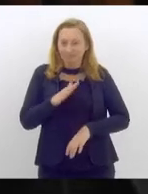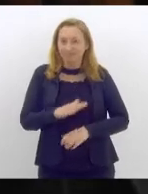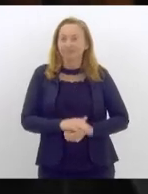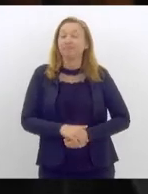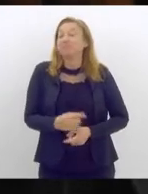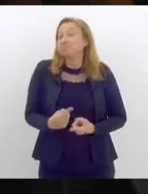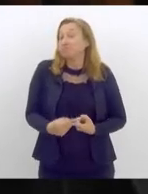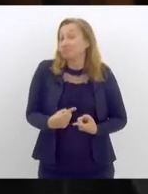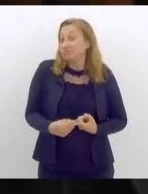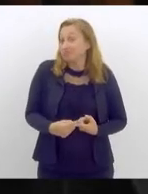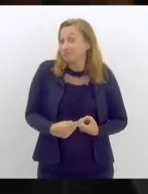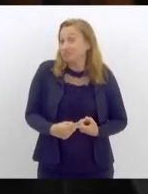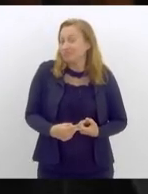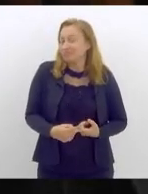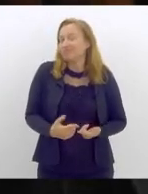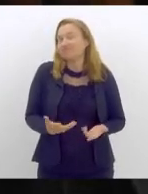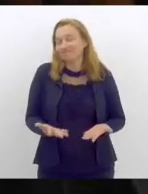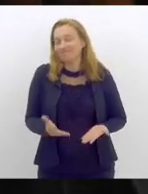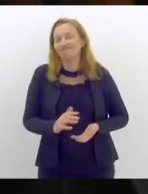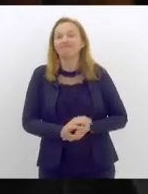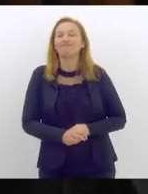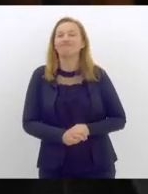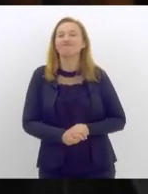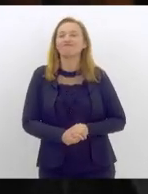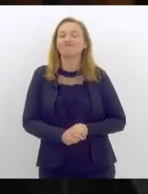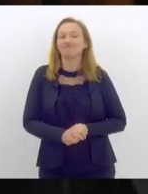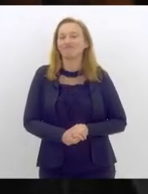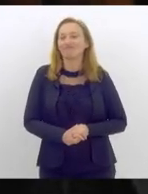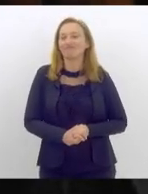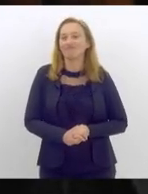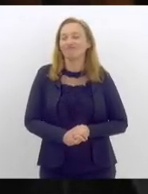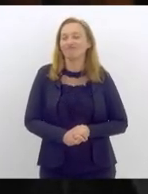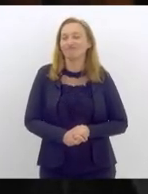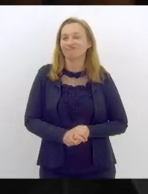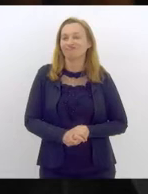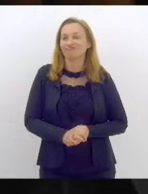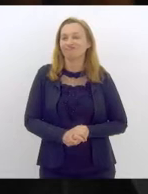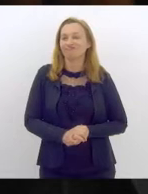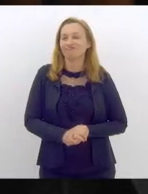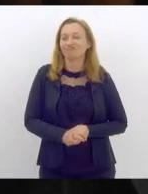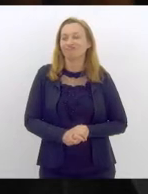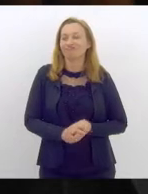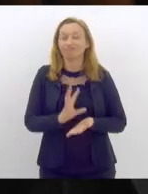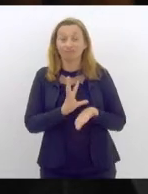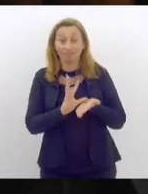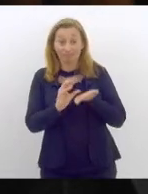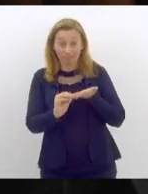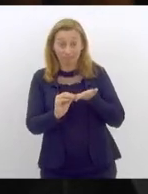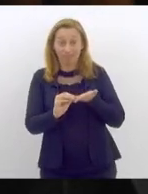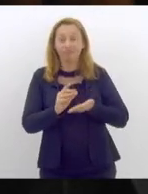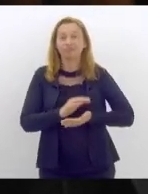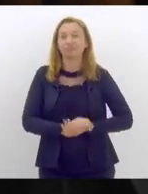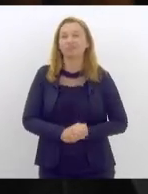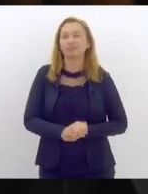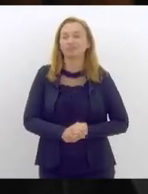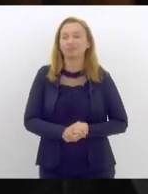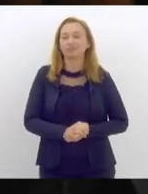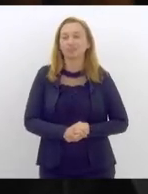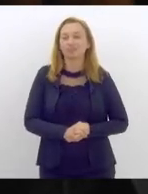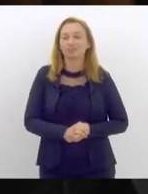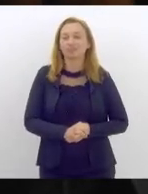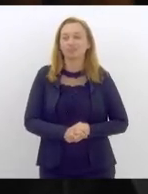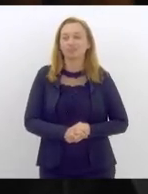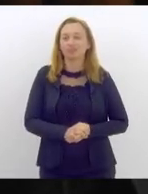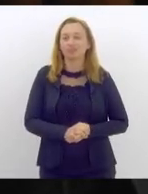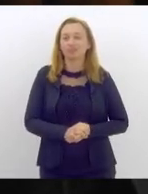porque afinal de contas está na pauta o